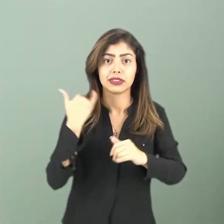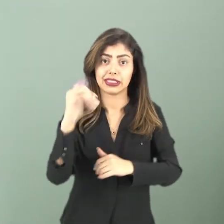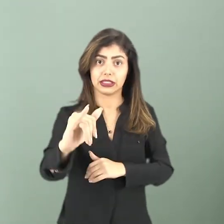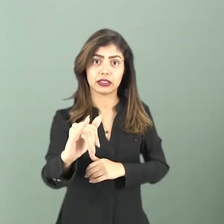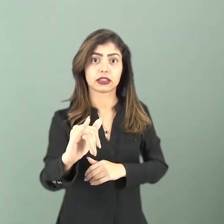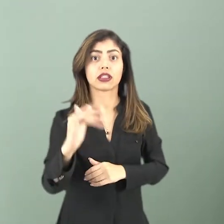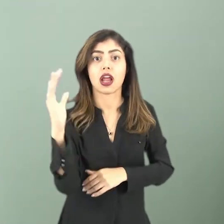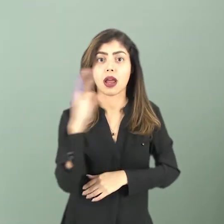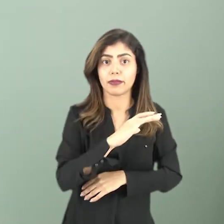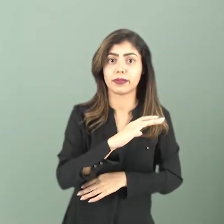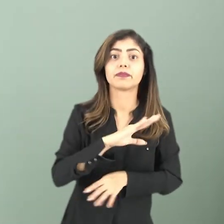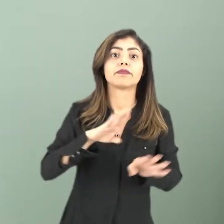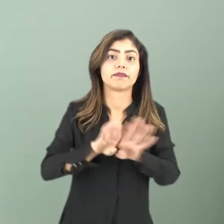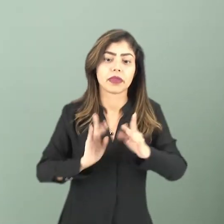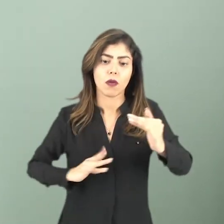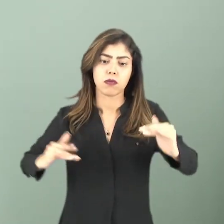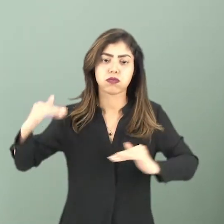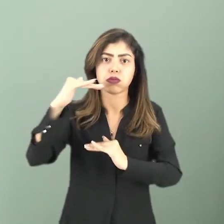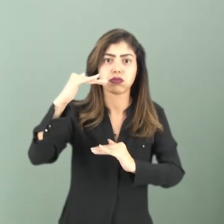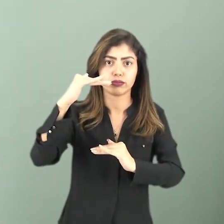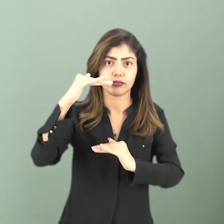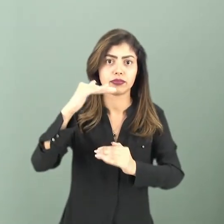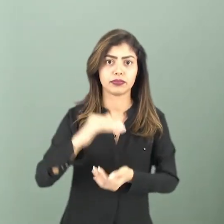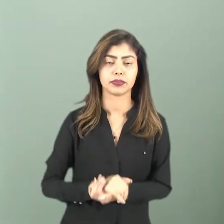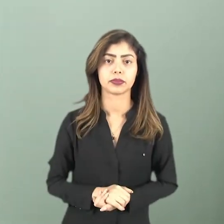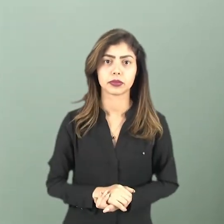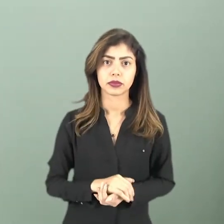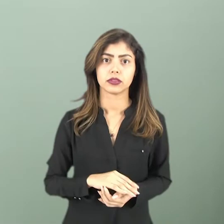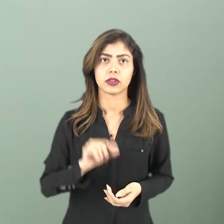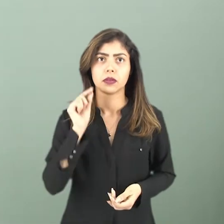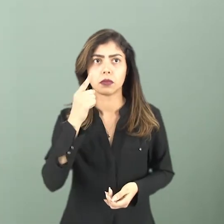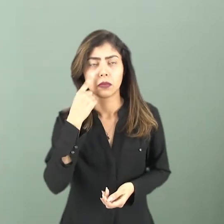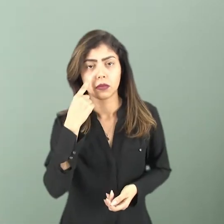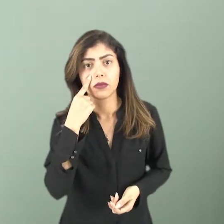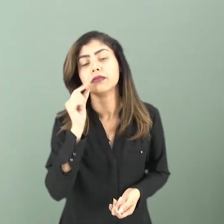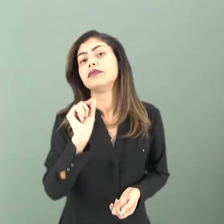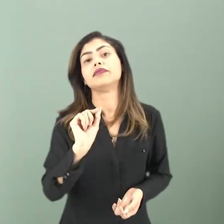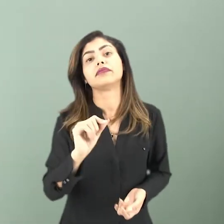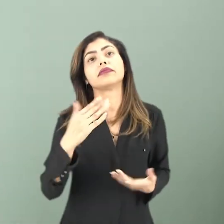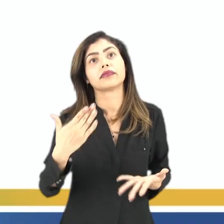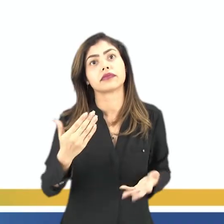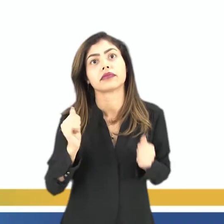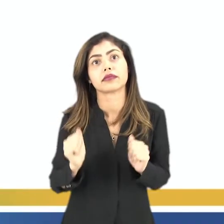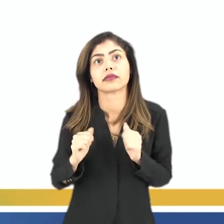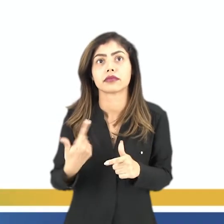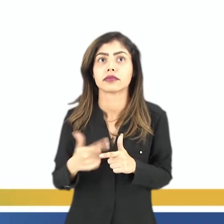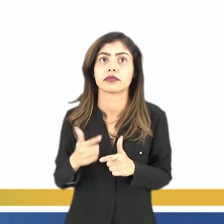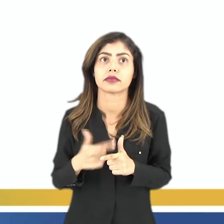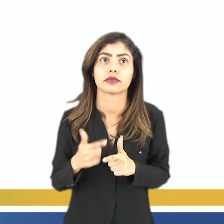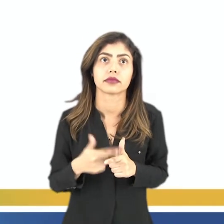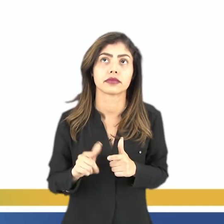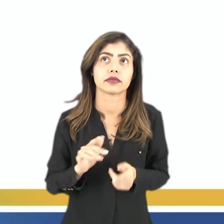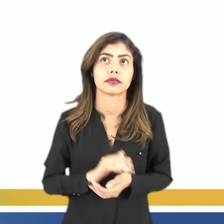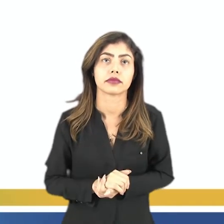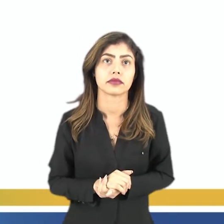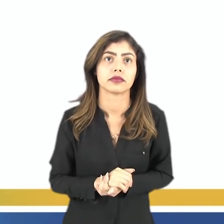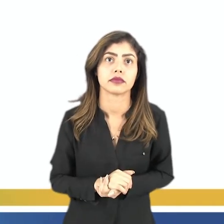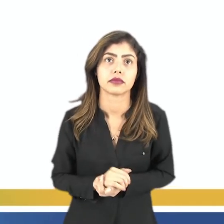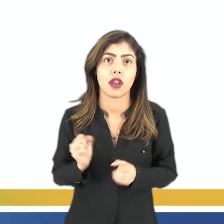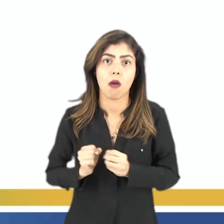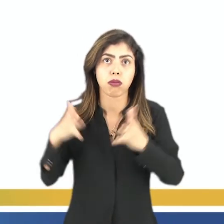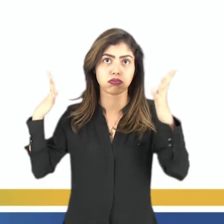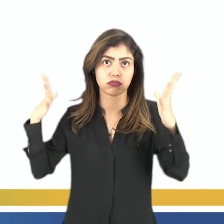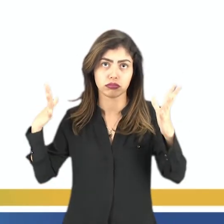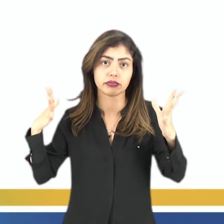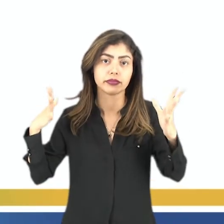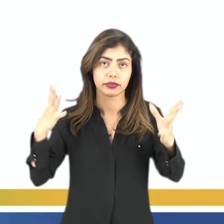descarga elétrica num valor muito elevado. E olha só o que o curto-circuito pode provocar. A gente pode ter